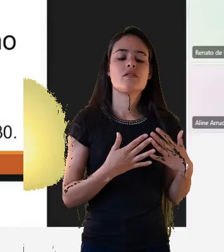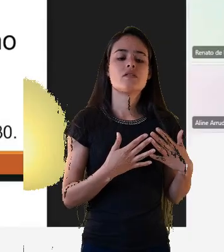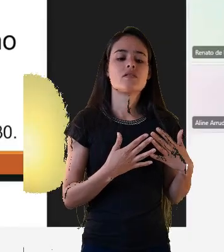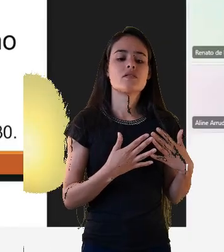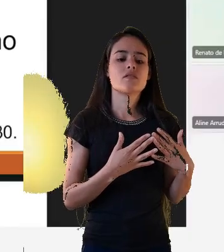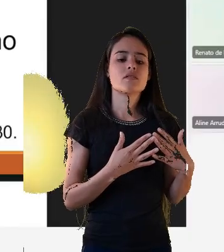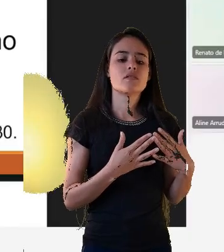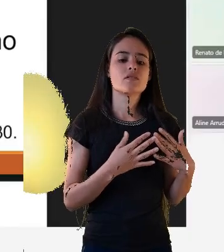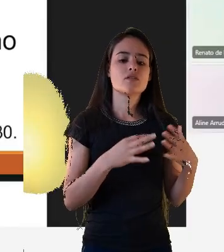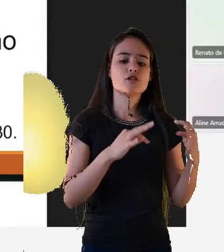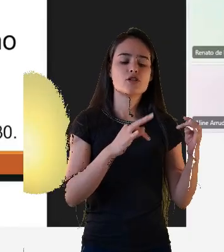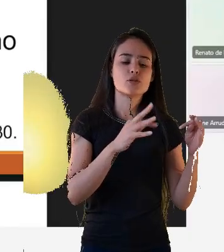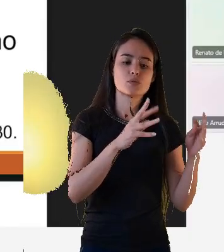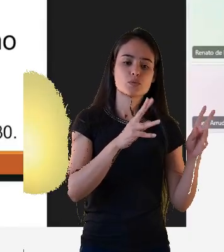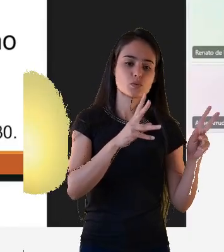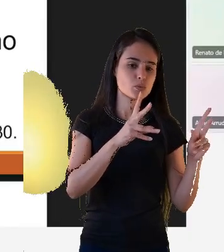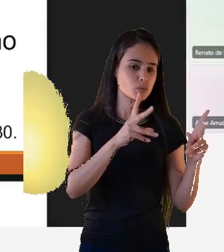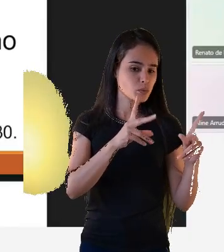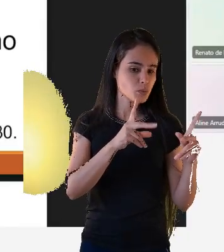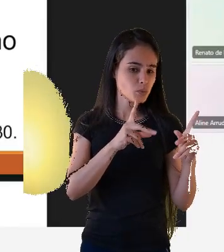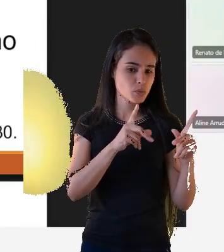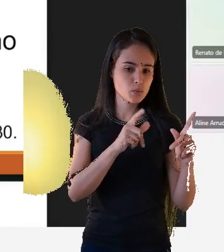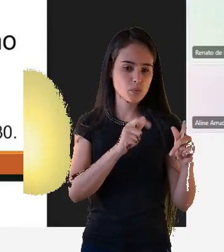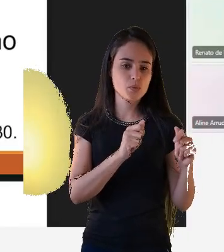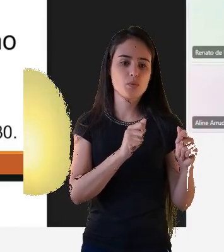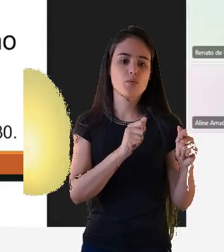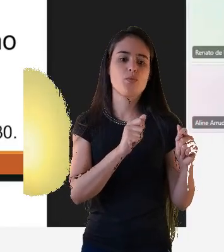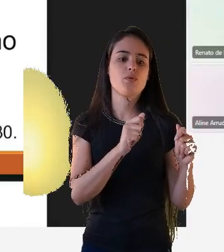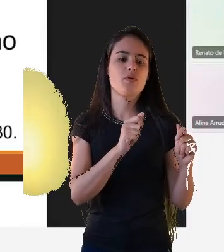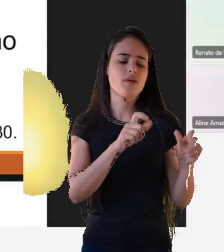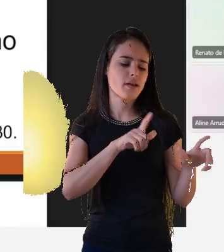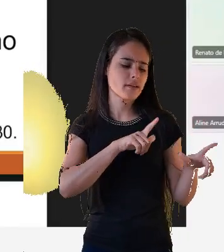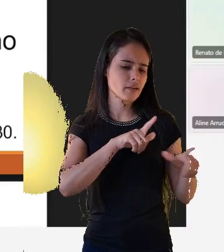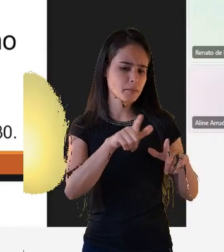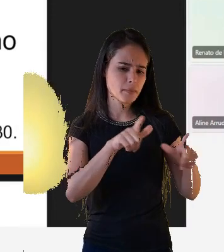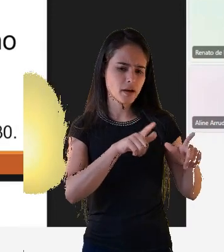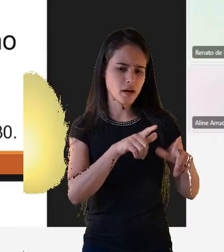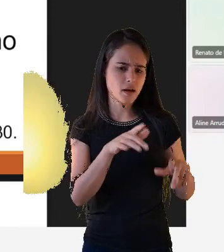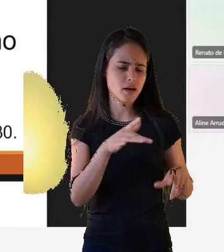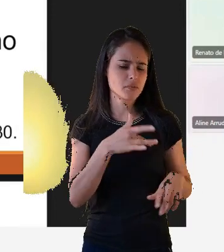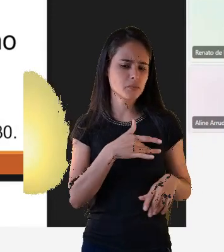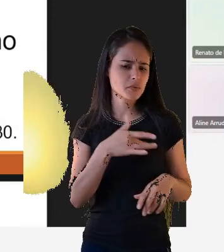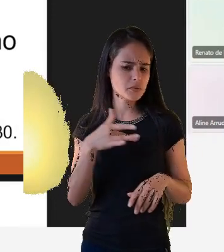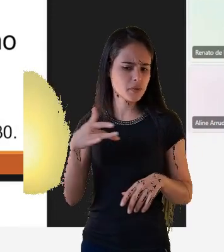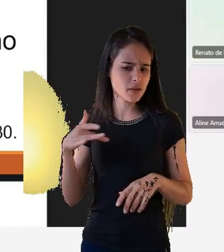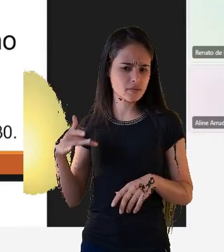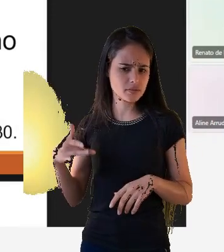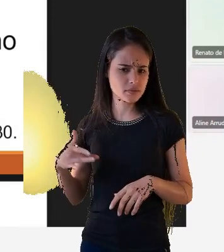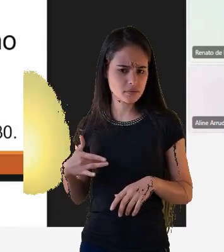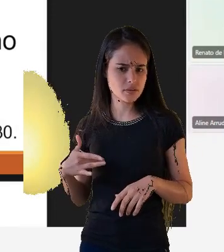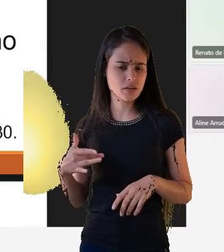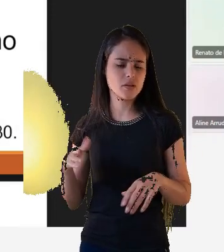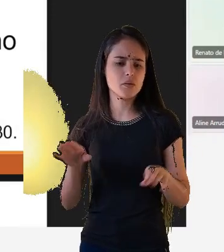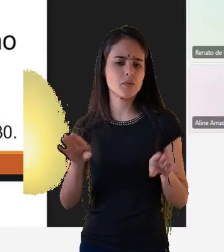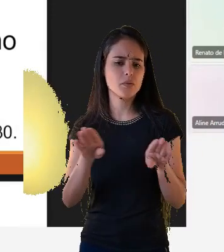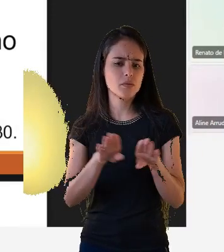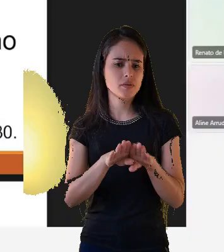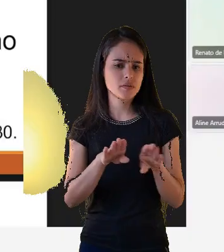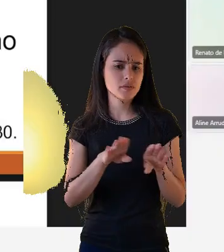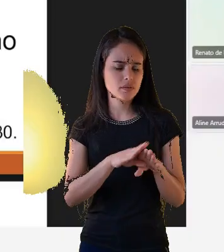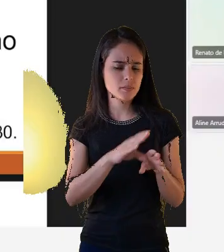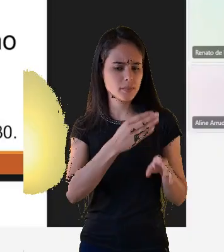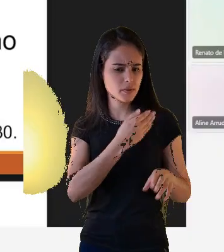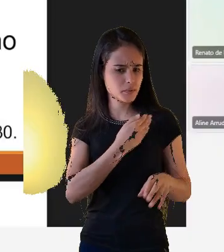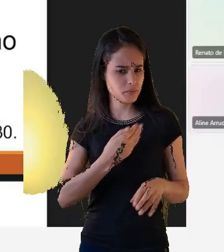Mas aqui na parte da política eu não tenho como não falar de Carolina, né? Carolina que fala de tudo, na verdade, né? Fala de